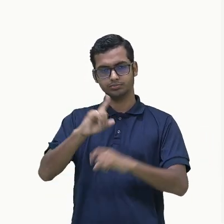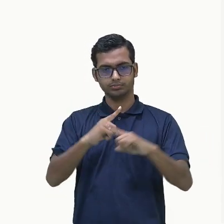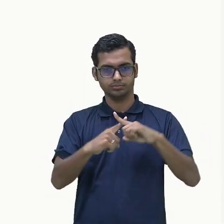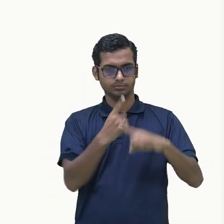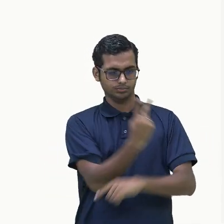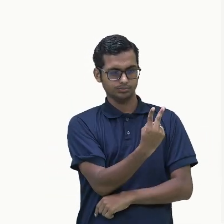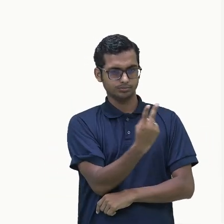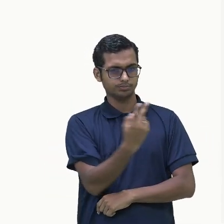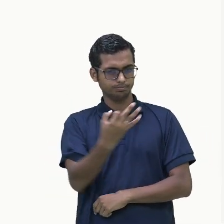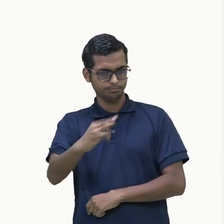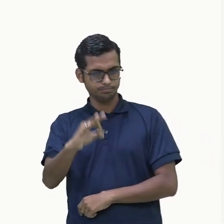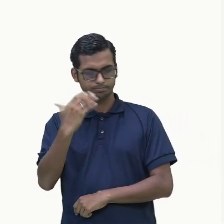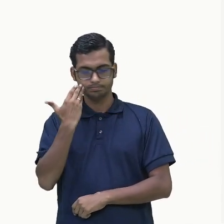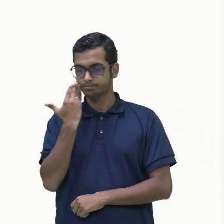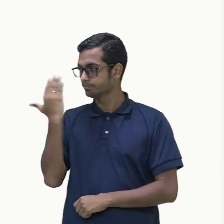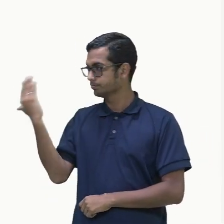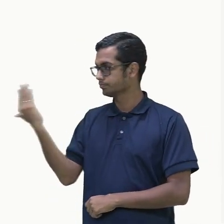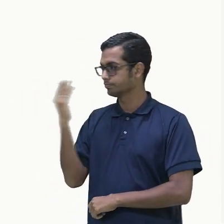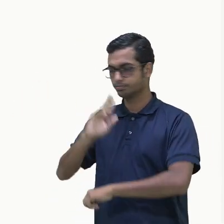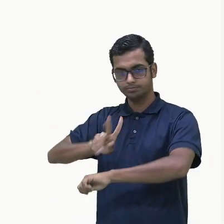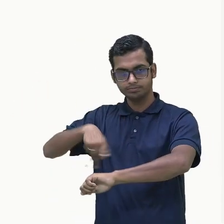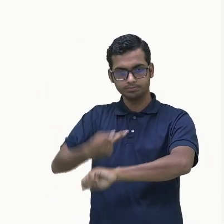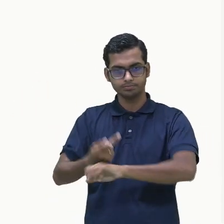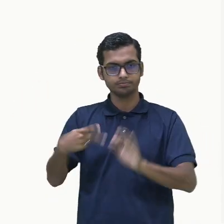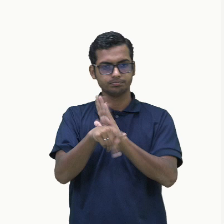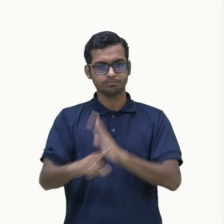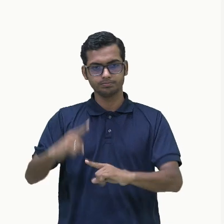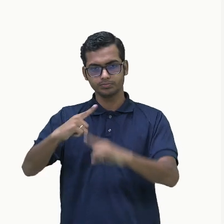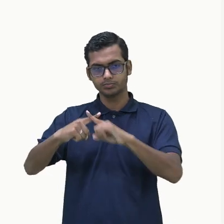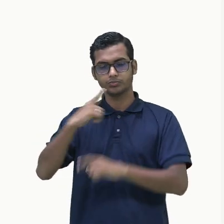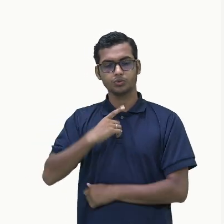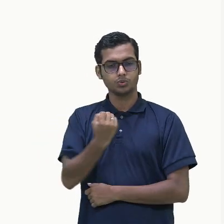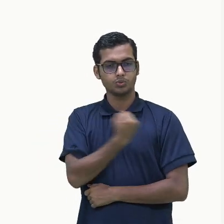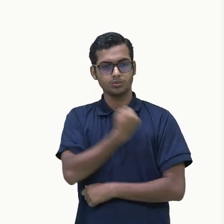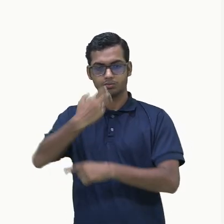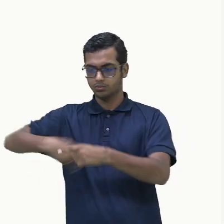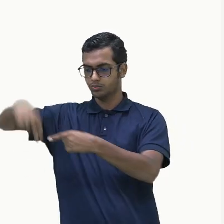Depois, eu vou multiplicar o numerador da primeira